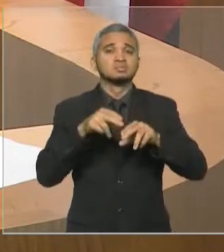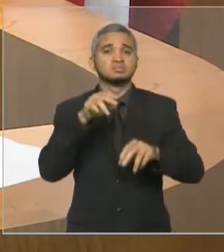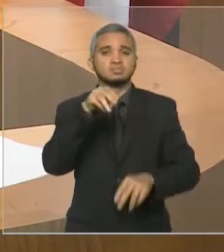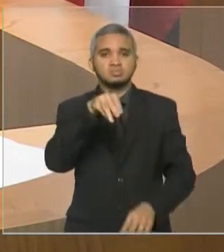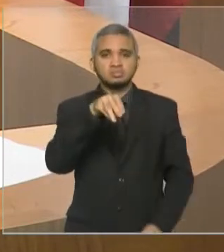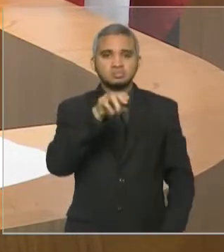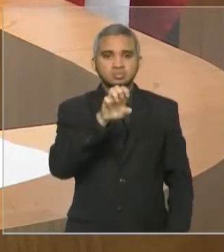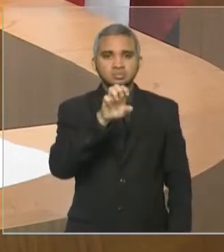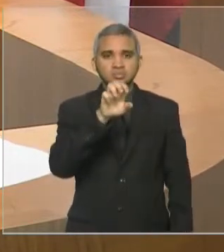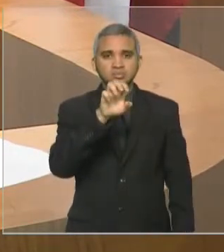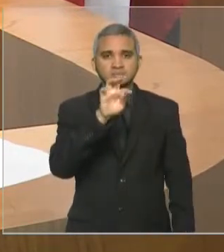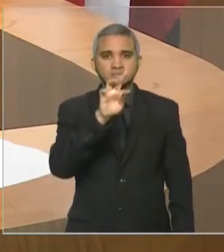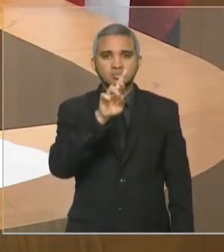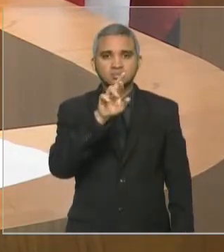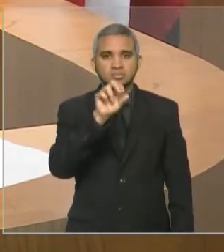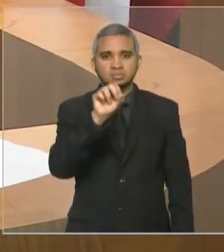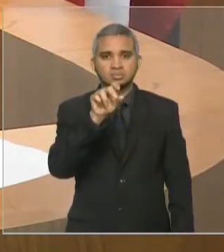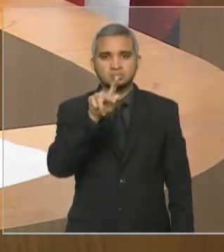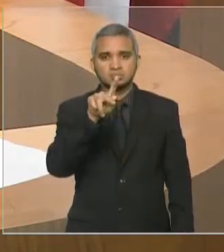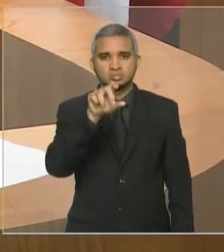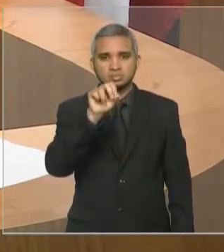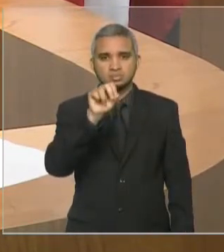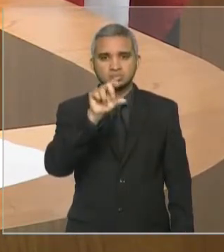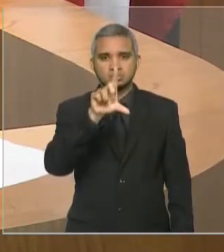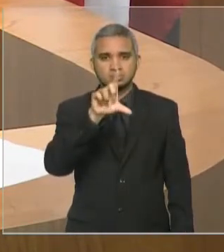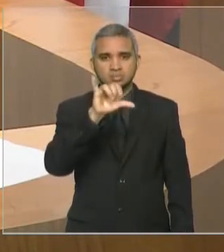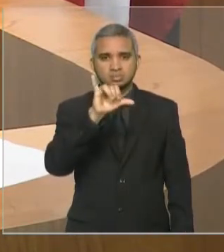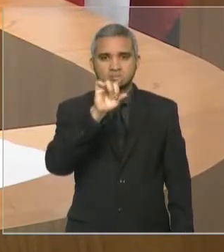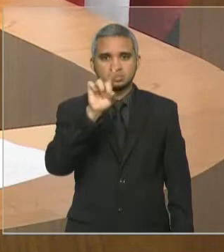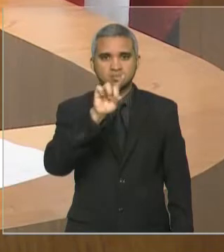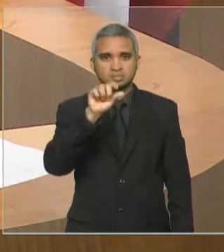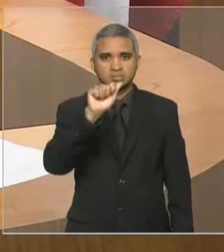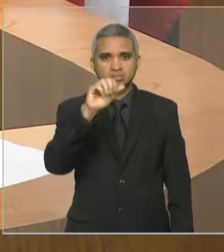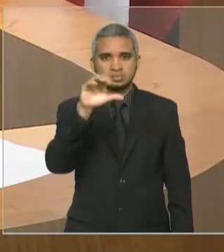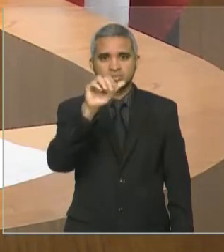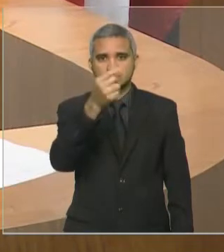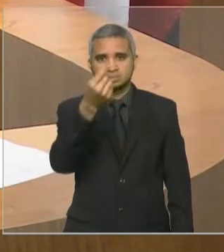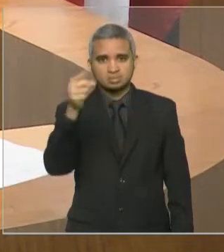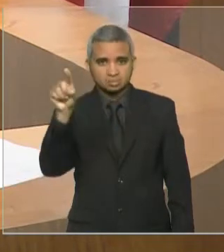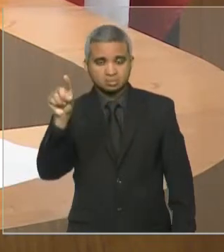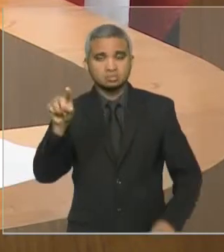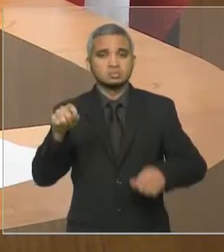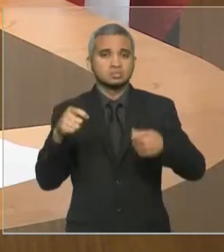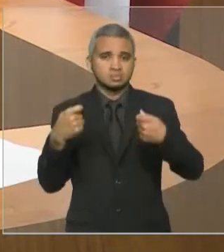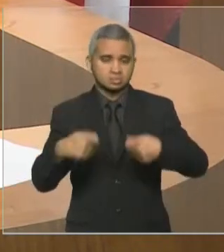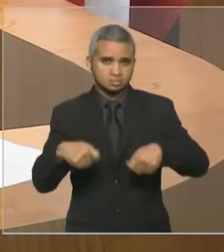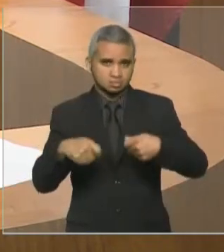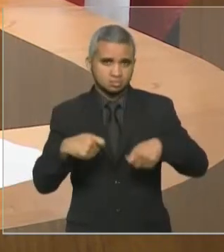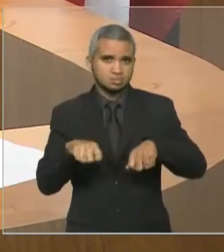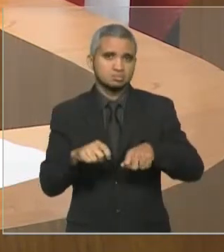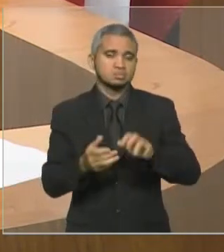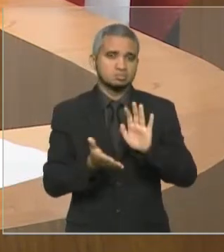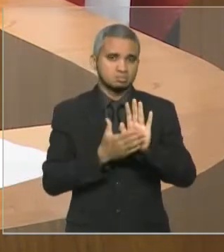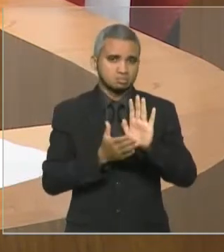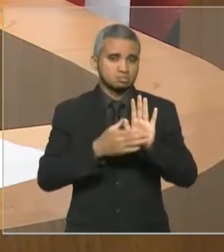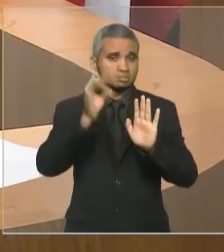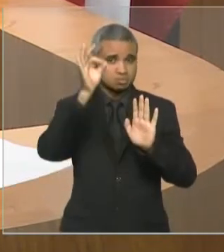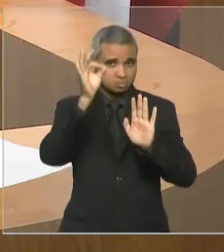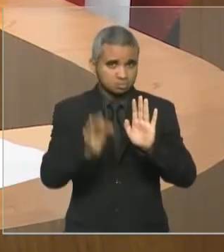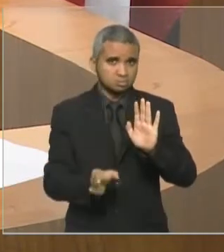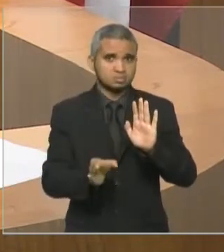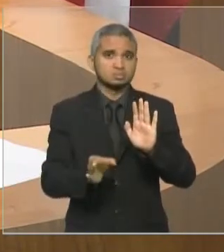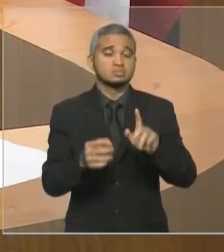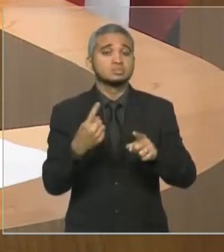muito simples. A gestão dos serviços urbanos entre as cidades torna-se mais eficaz quando